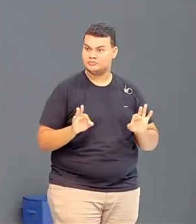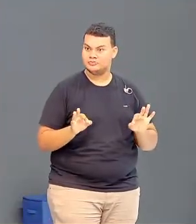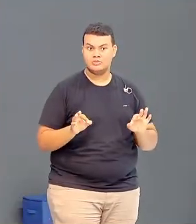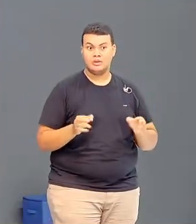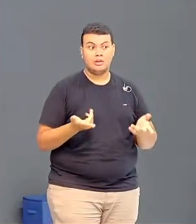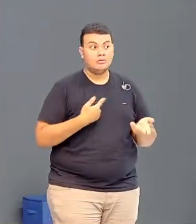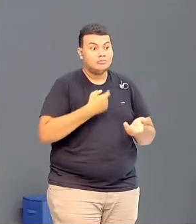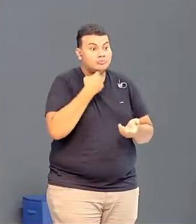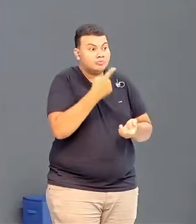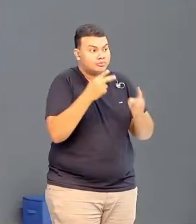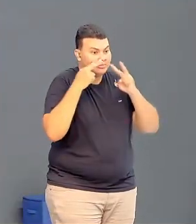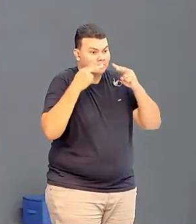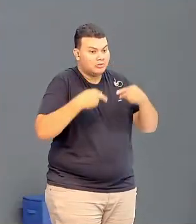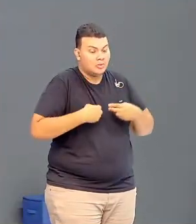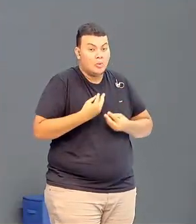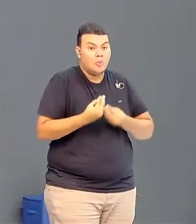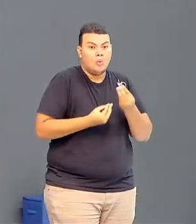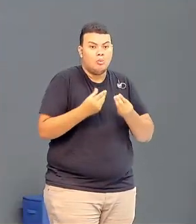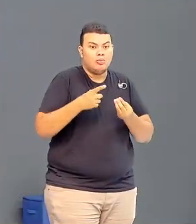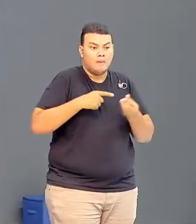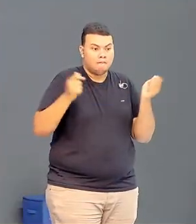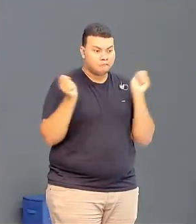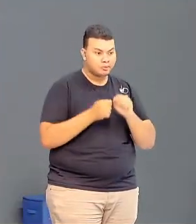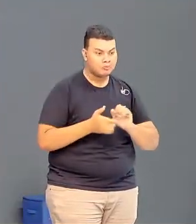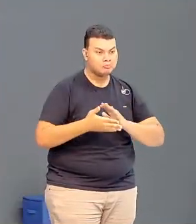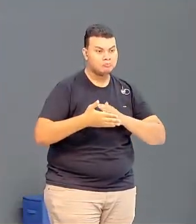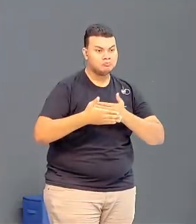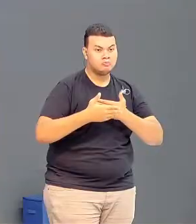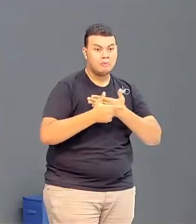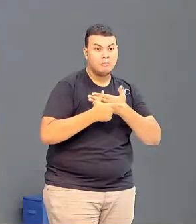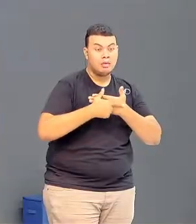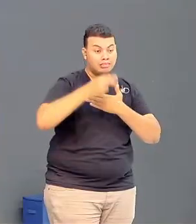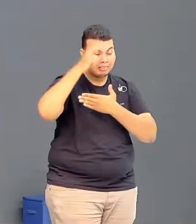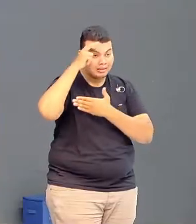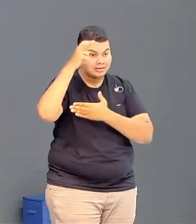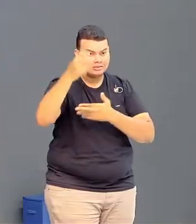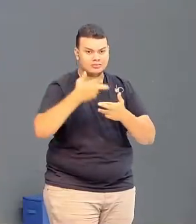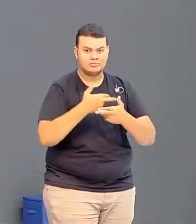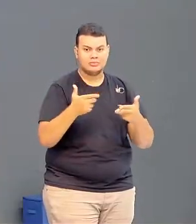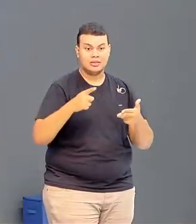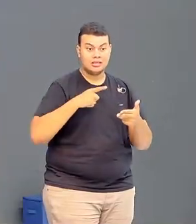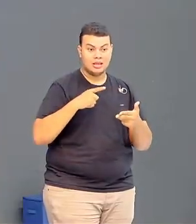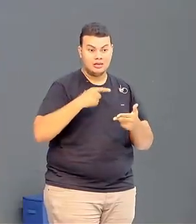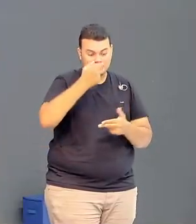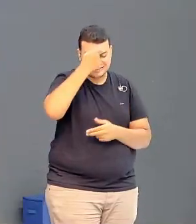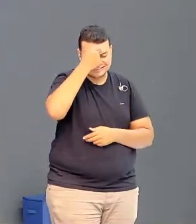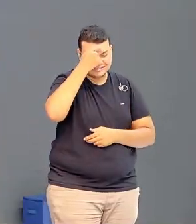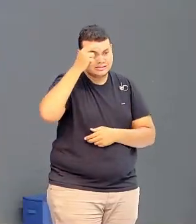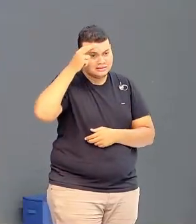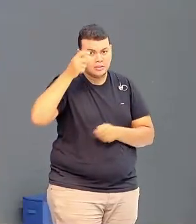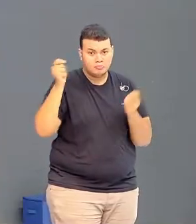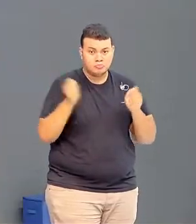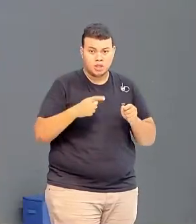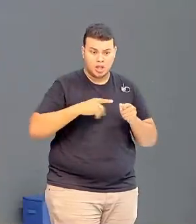Não consegue enxergar a capacidade que tem, a inteligência que tem, a habilidade que